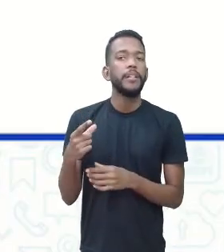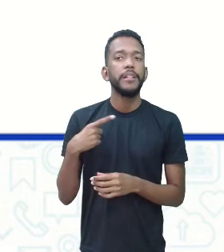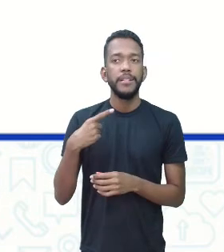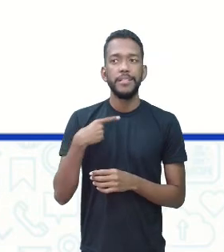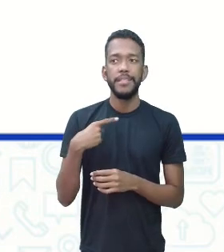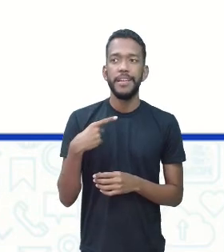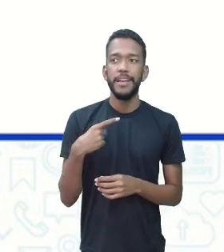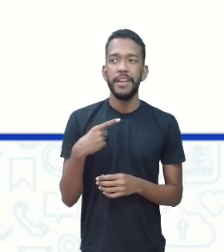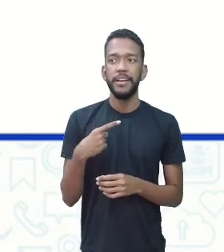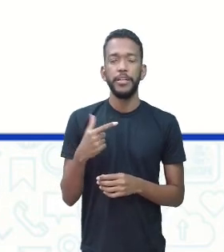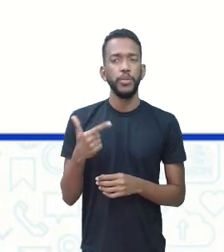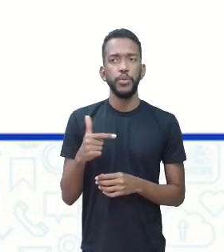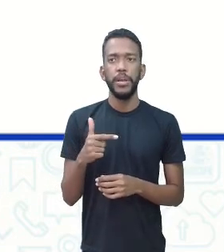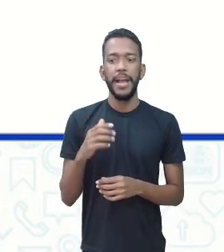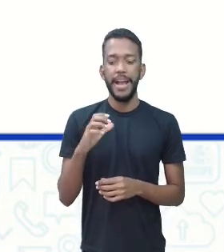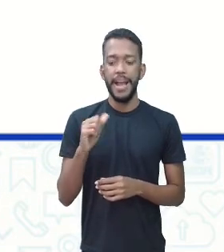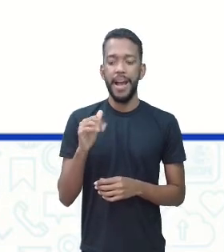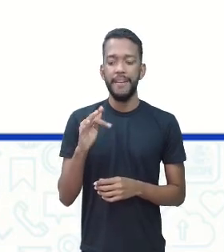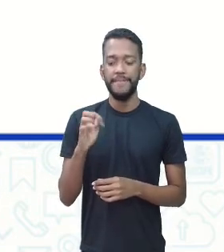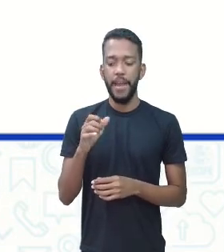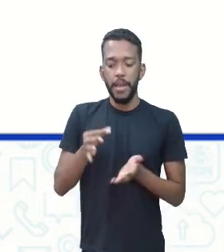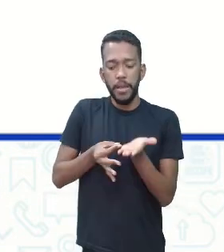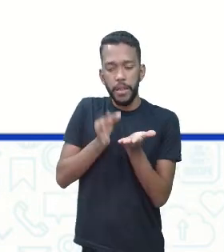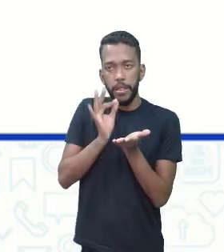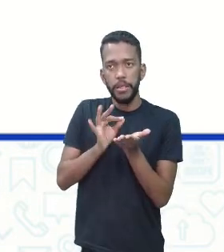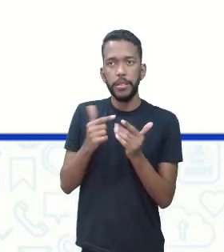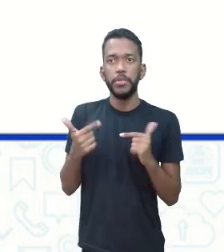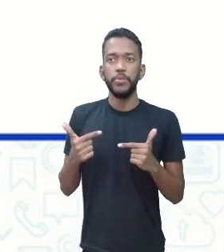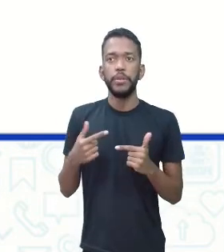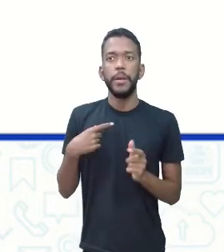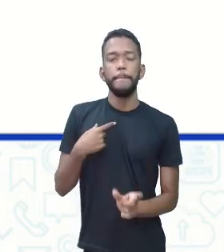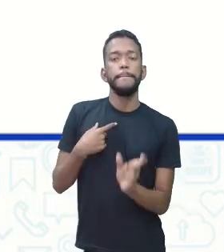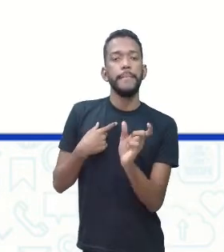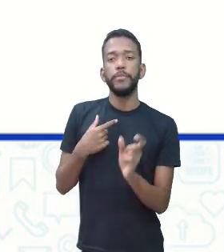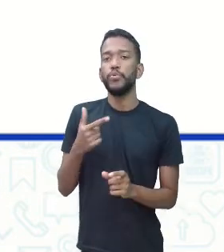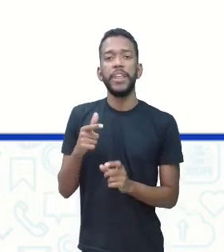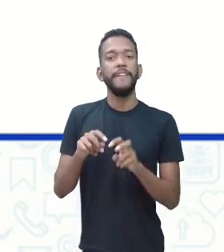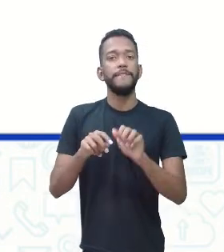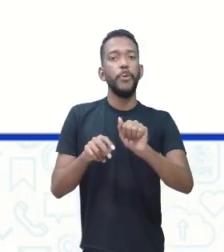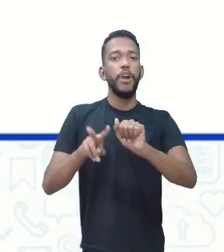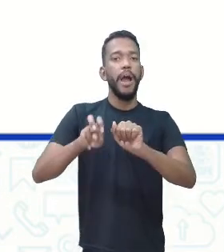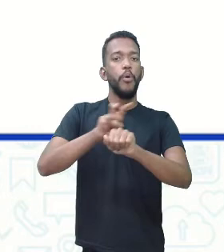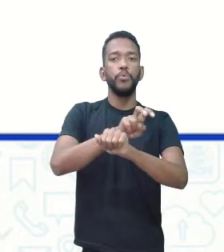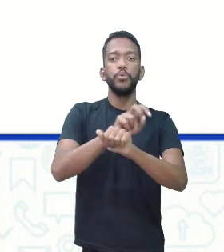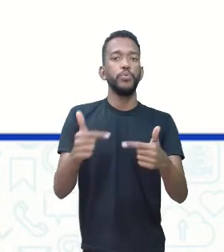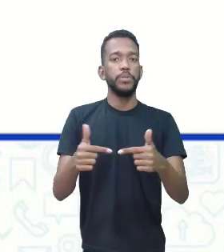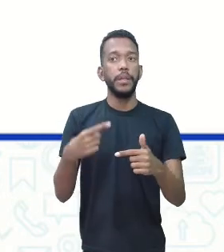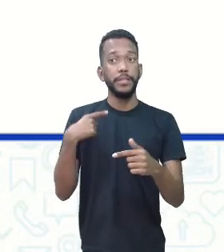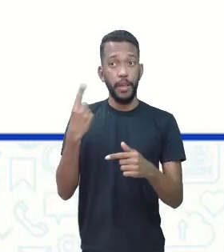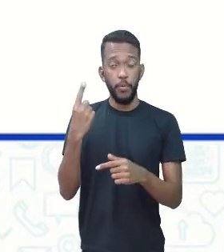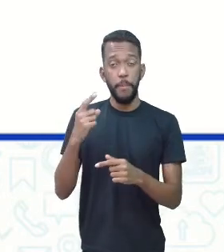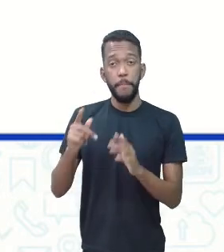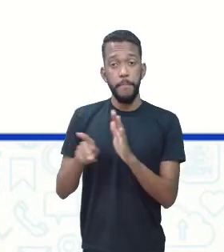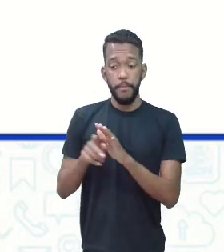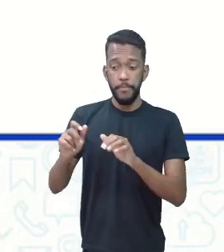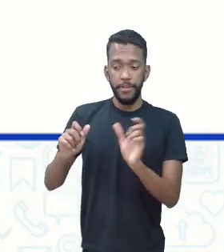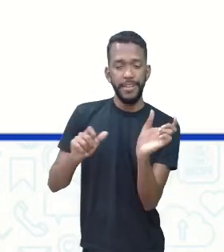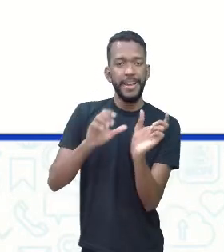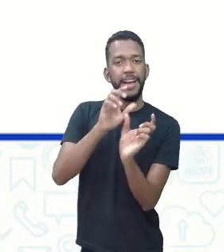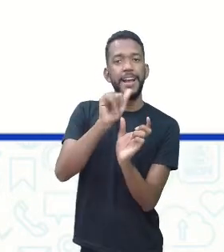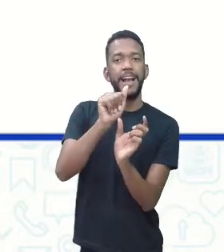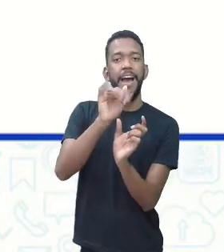tinha vogal temática? Olha uma palavra aí, derivada da palavra café. Nós